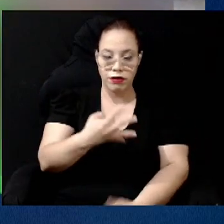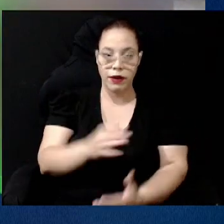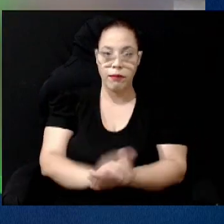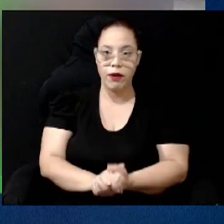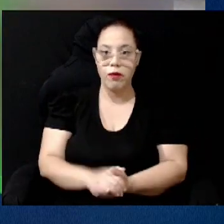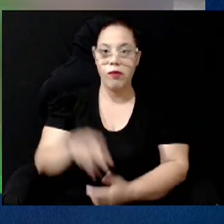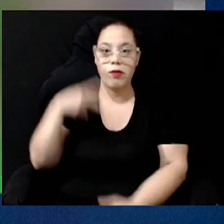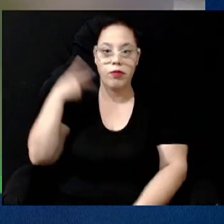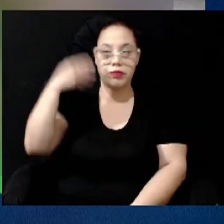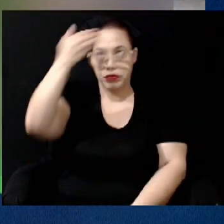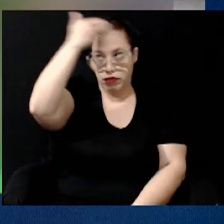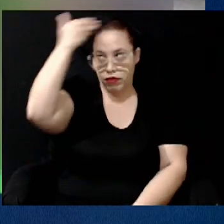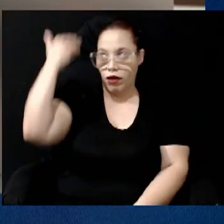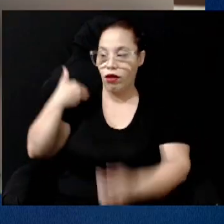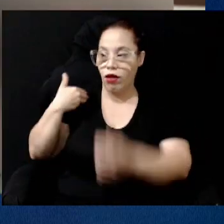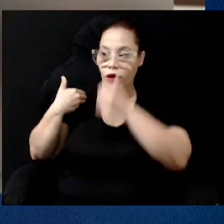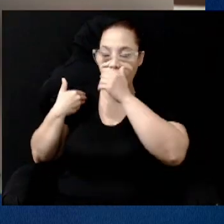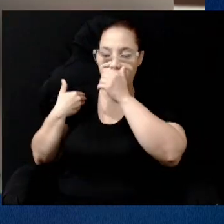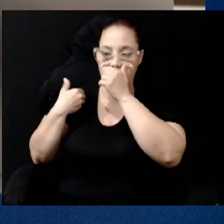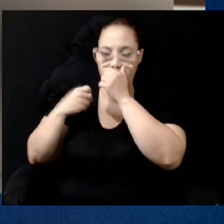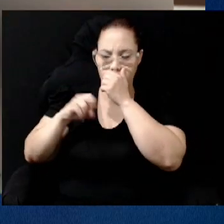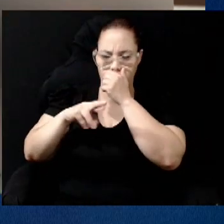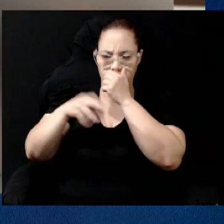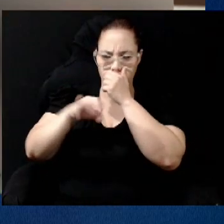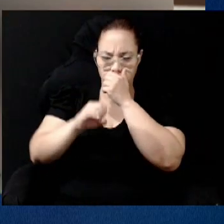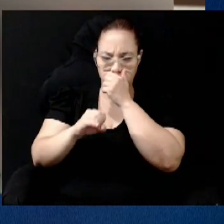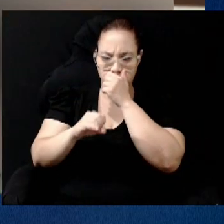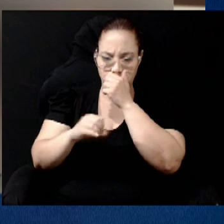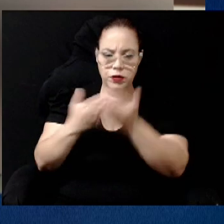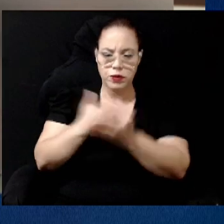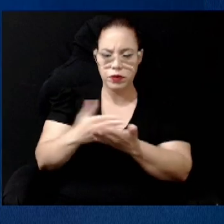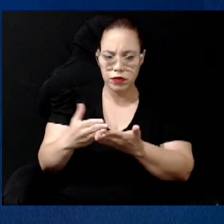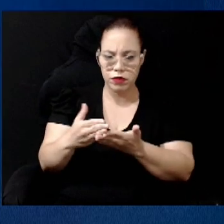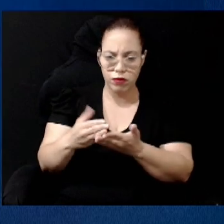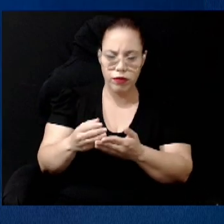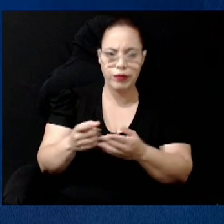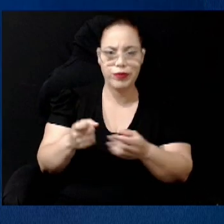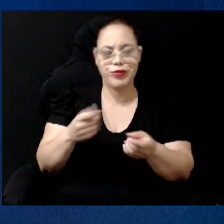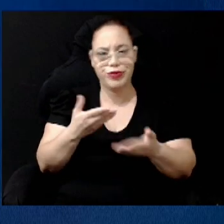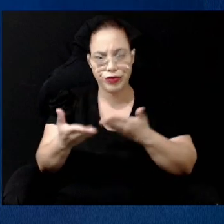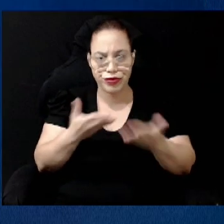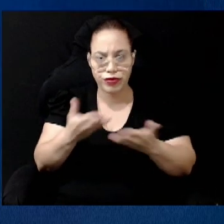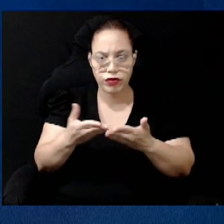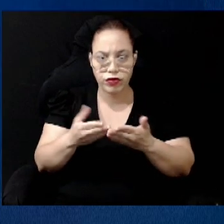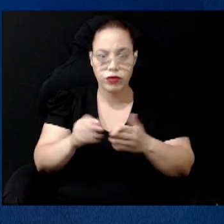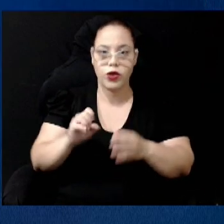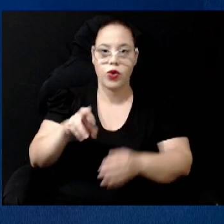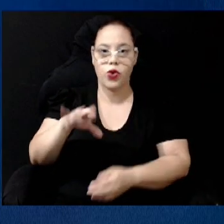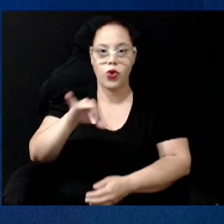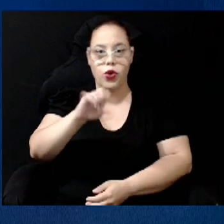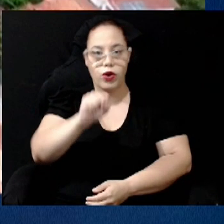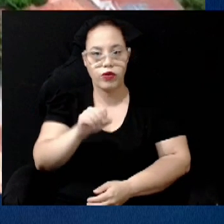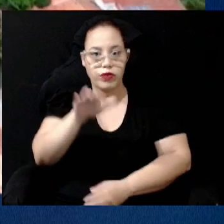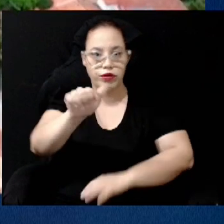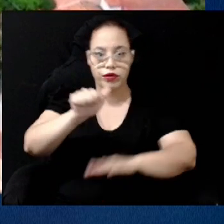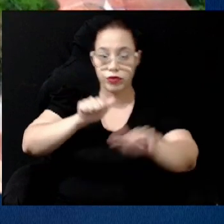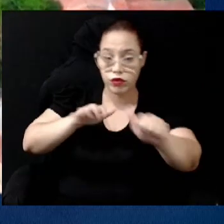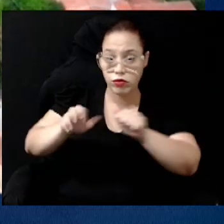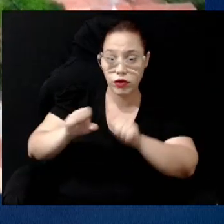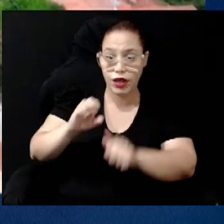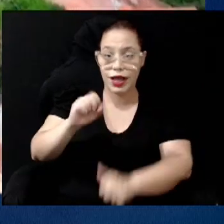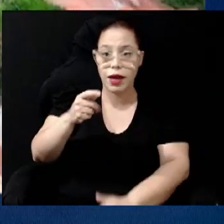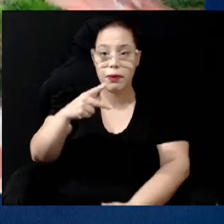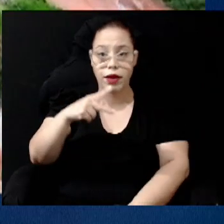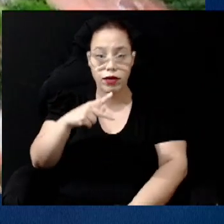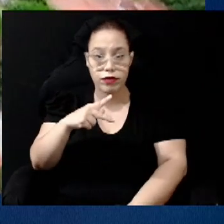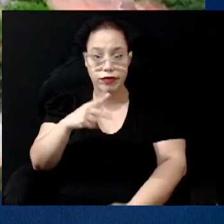Débora Palermo faz moção de apelo ao ministro das Comunicações e aos Correios, solicitando o CEP para